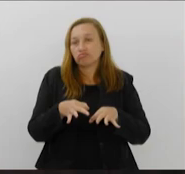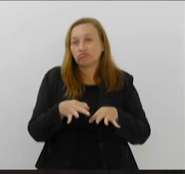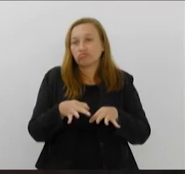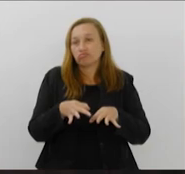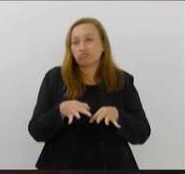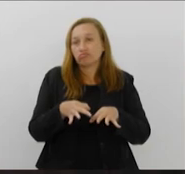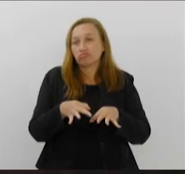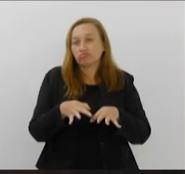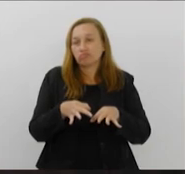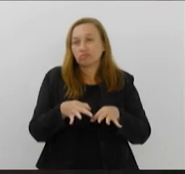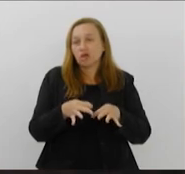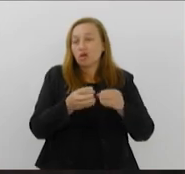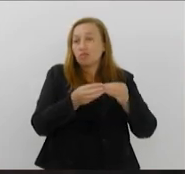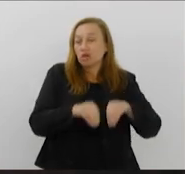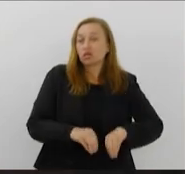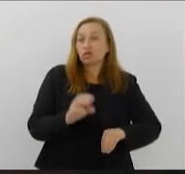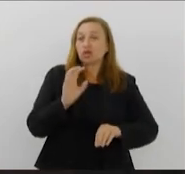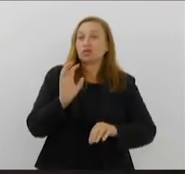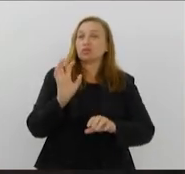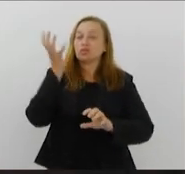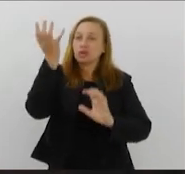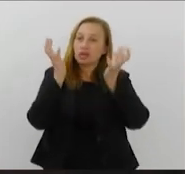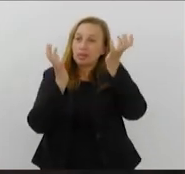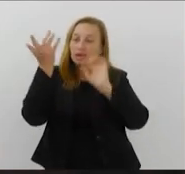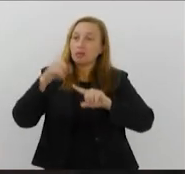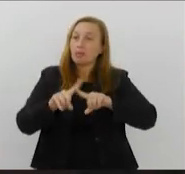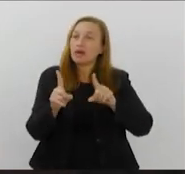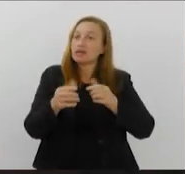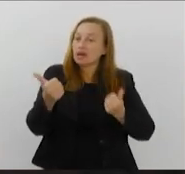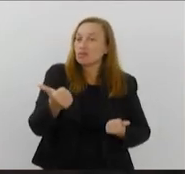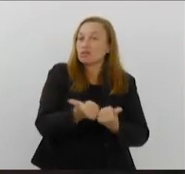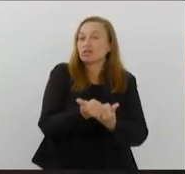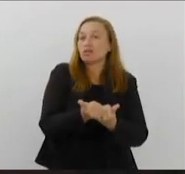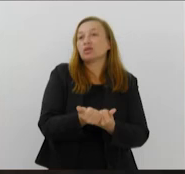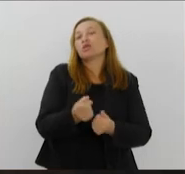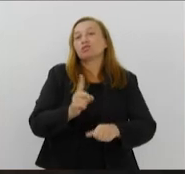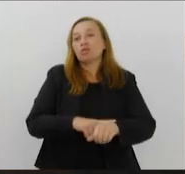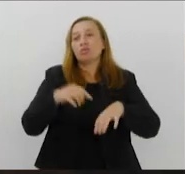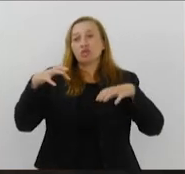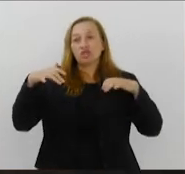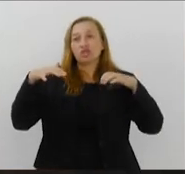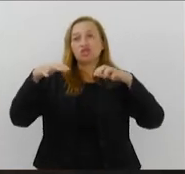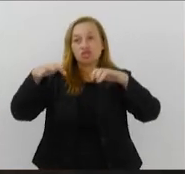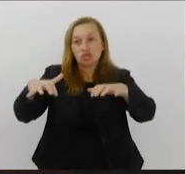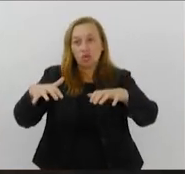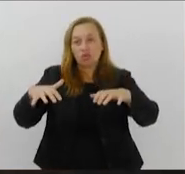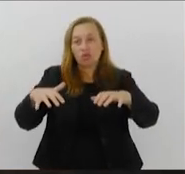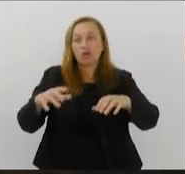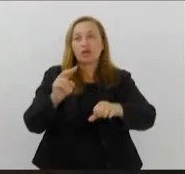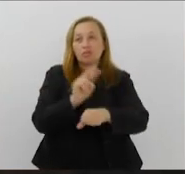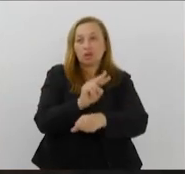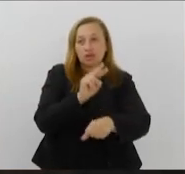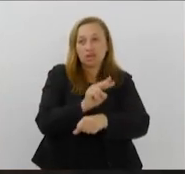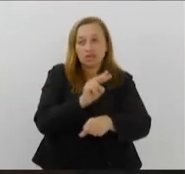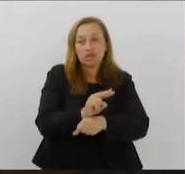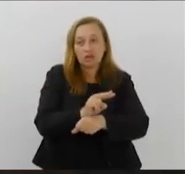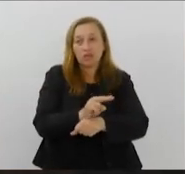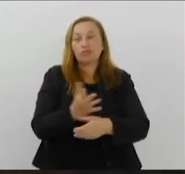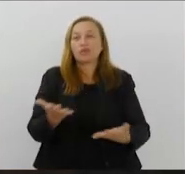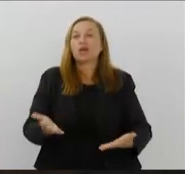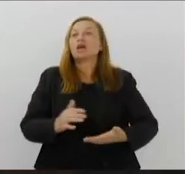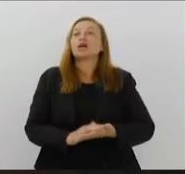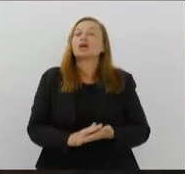contingência climática, mas ele auxilia muito quando chove na prevenção de enchentes. Em Magé, nós fizemos